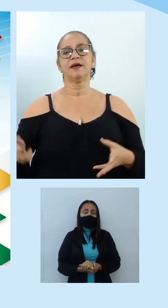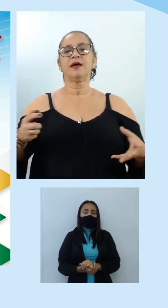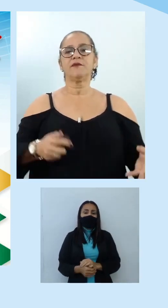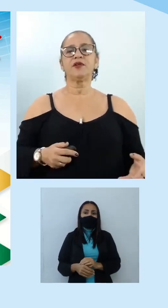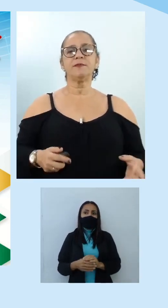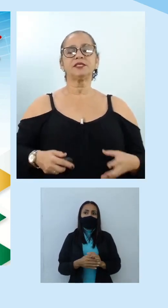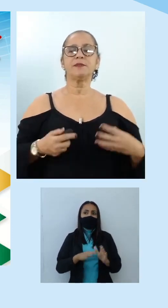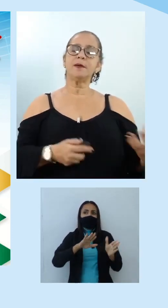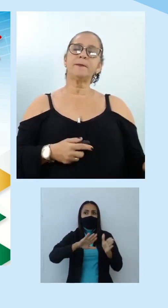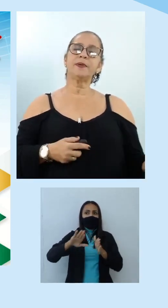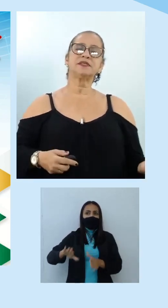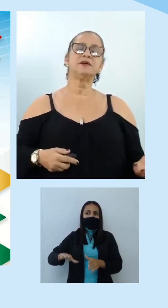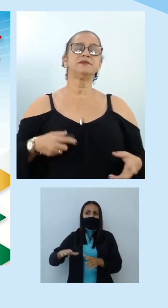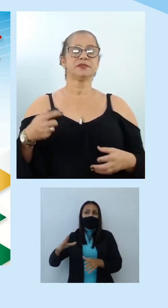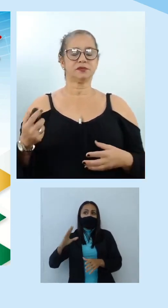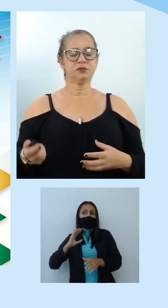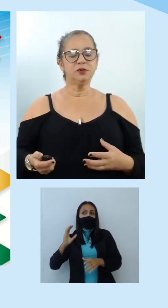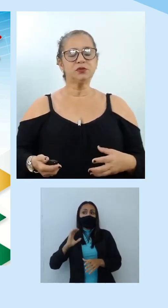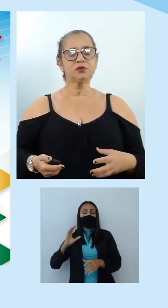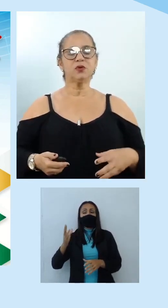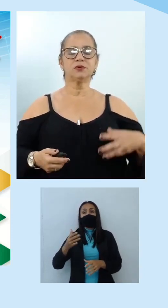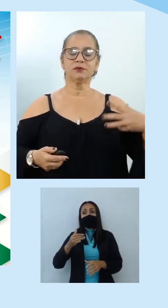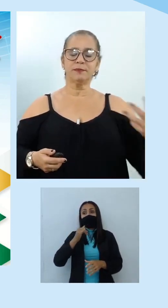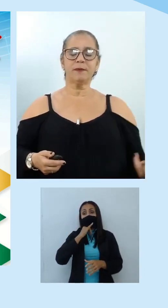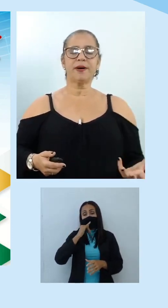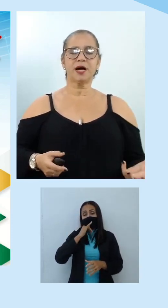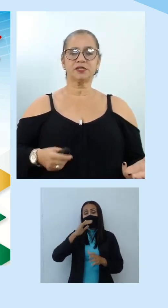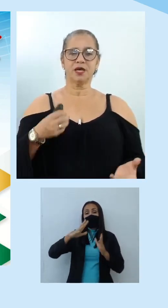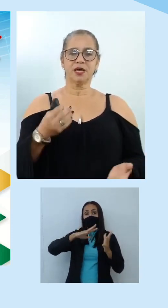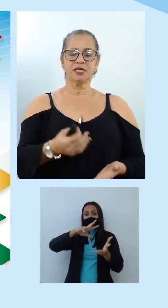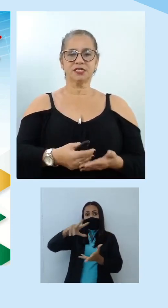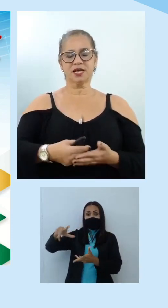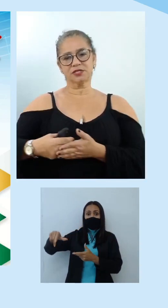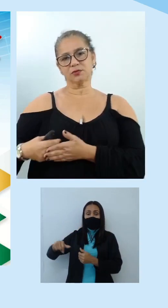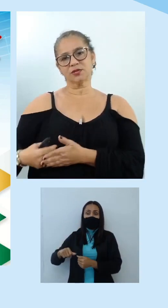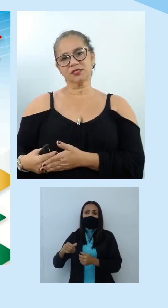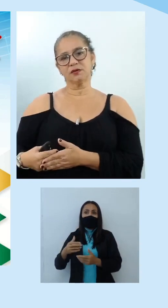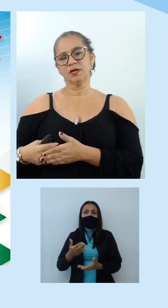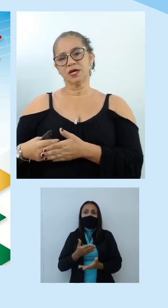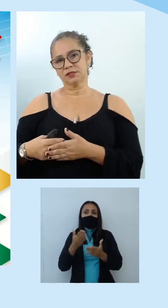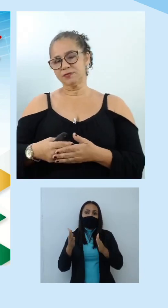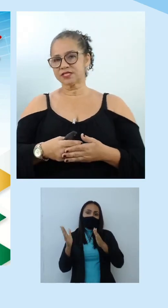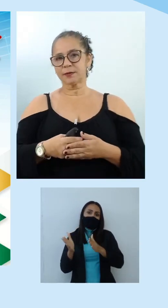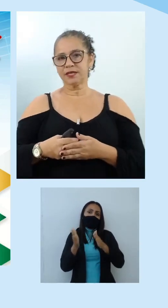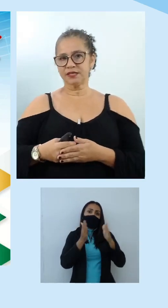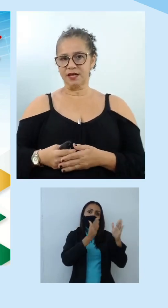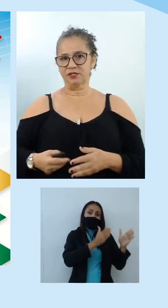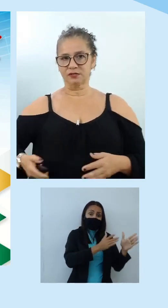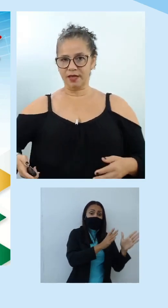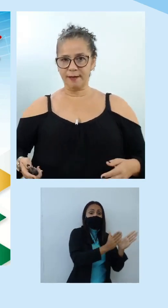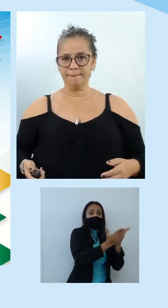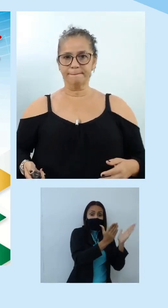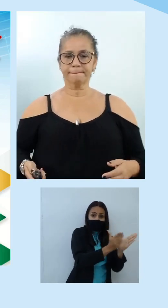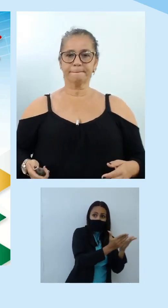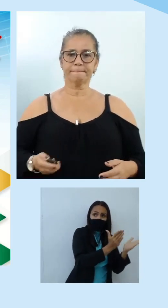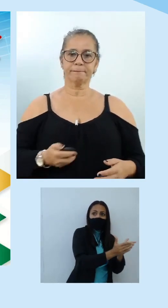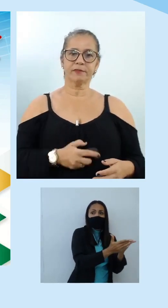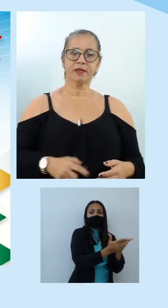rica. Infelizmente, a maior população no mundo todo, uma boa parte, está na situação de miserabilidade,